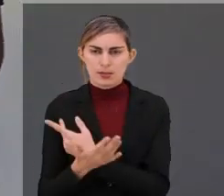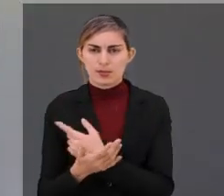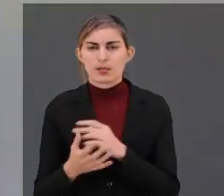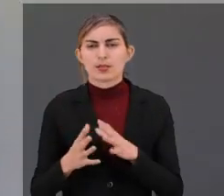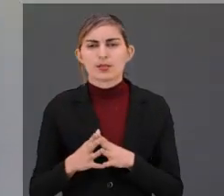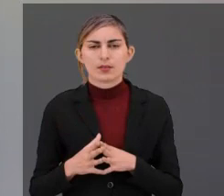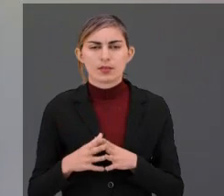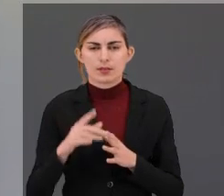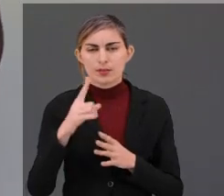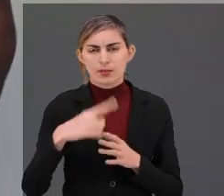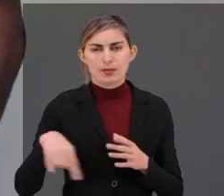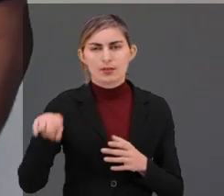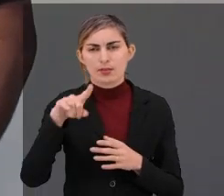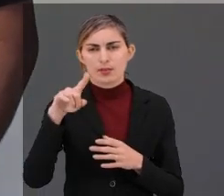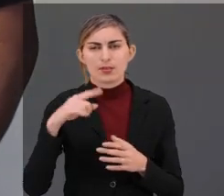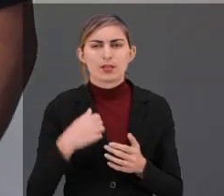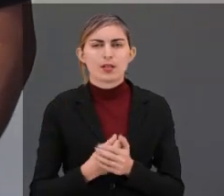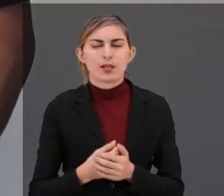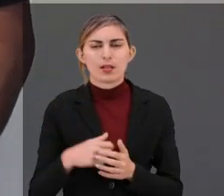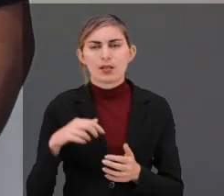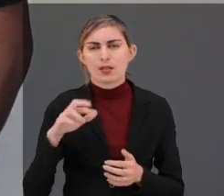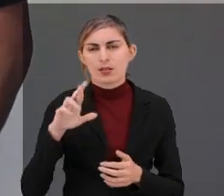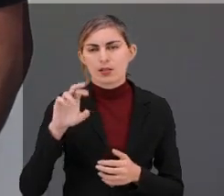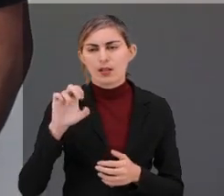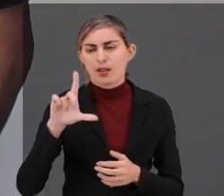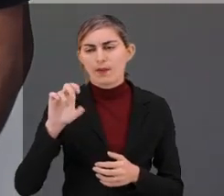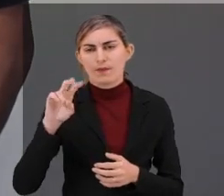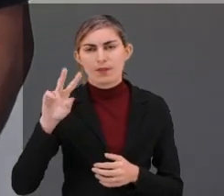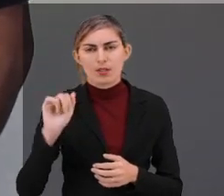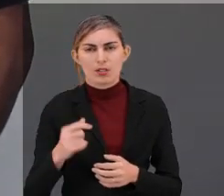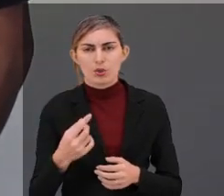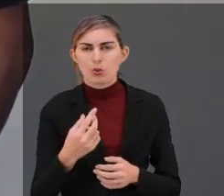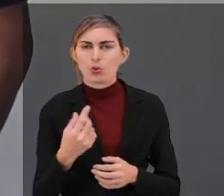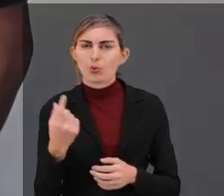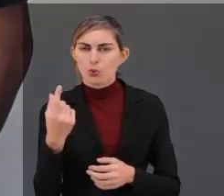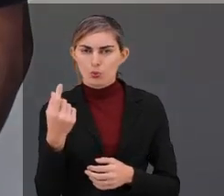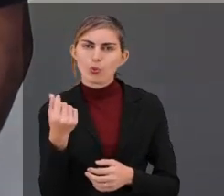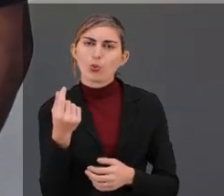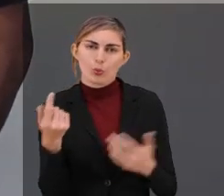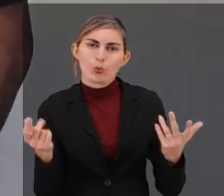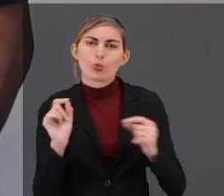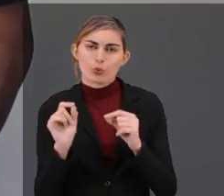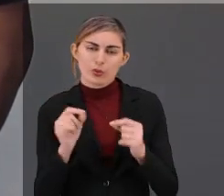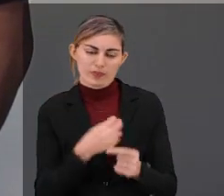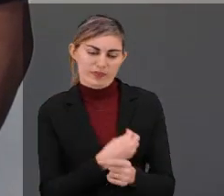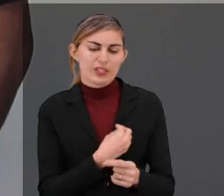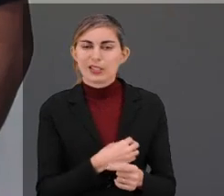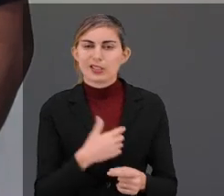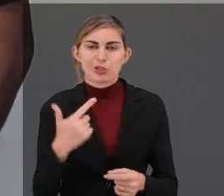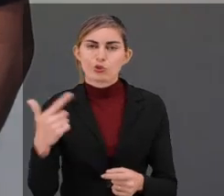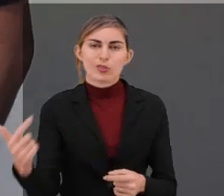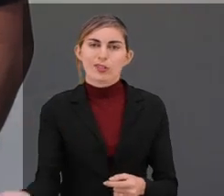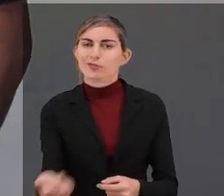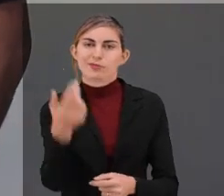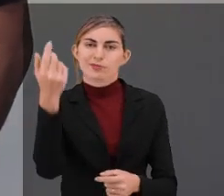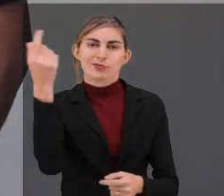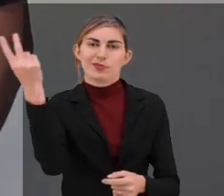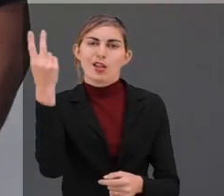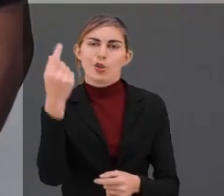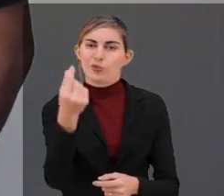O maior custo que é mais relevante na questão de acidente é o custo da vida, né? Isso aí não tem preço.